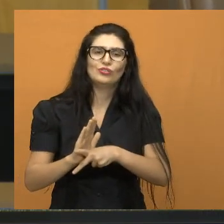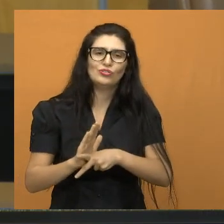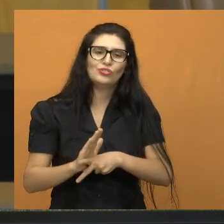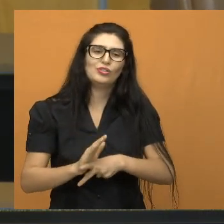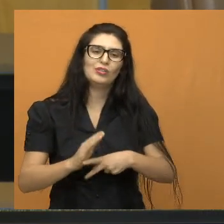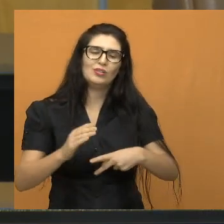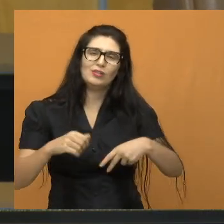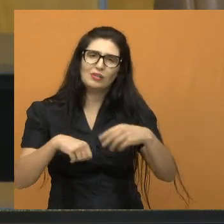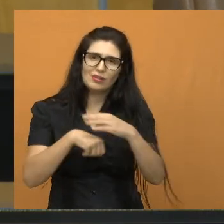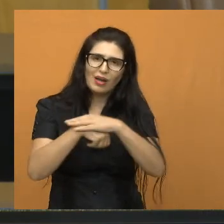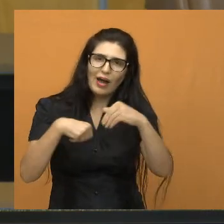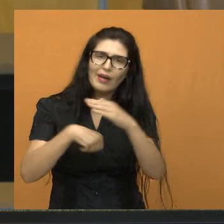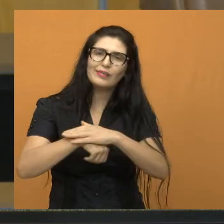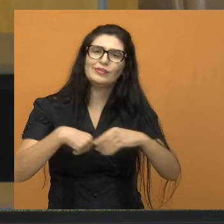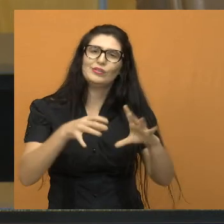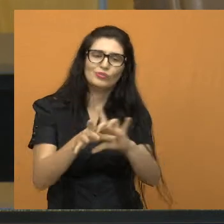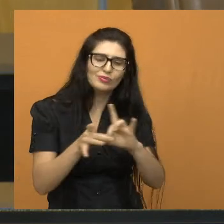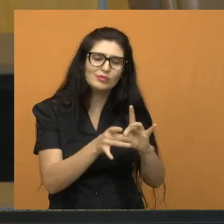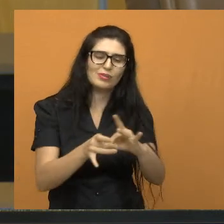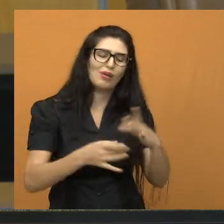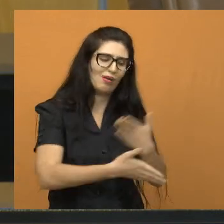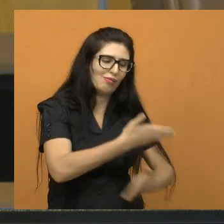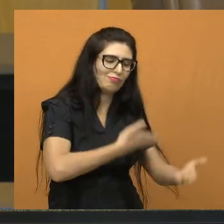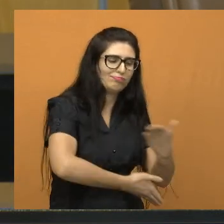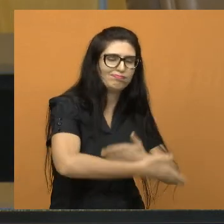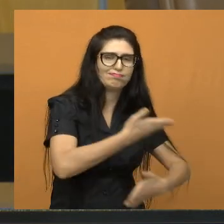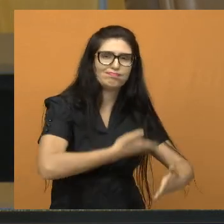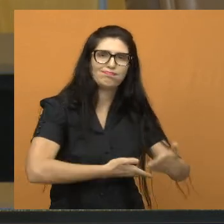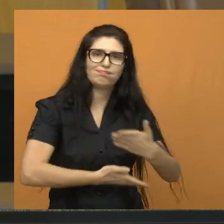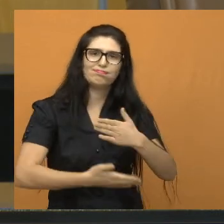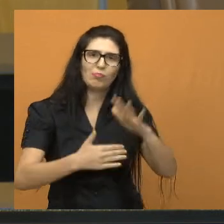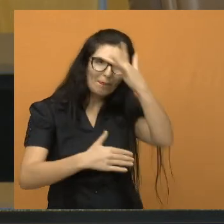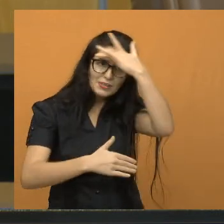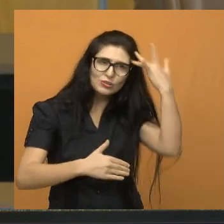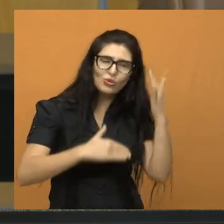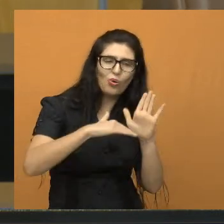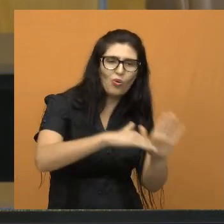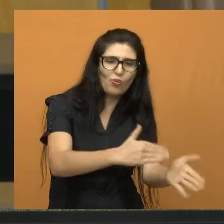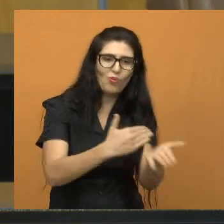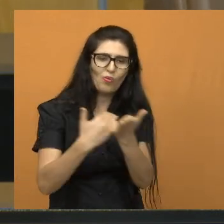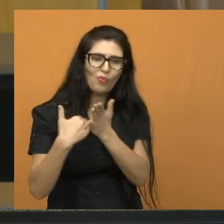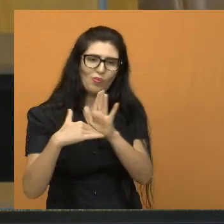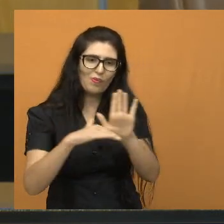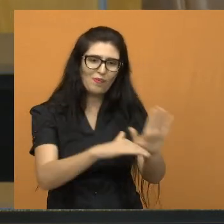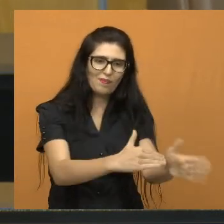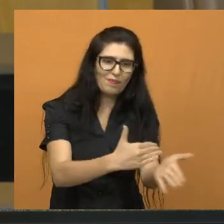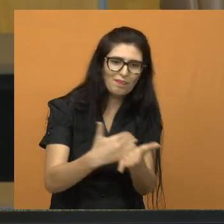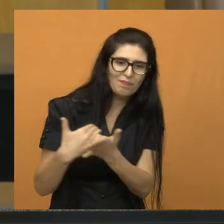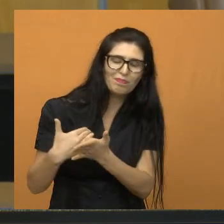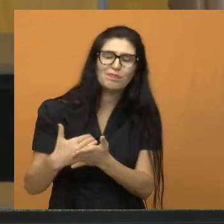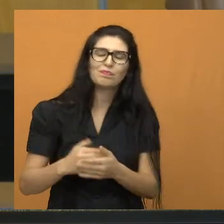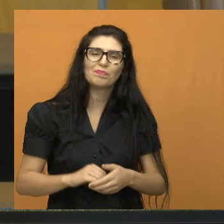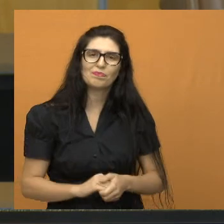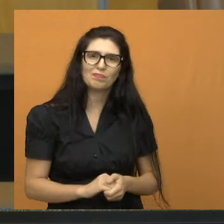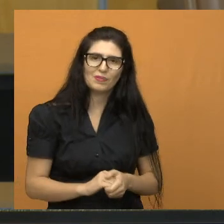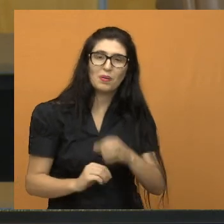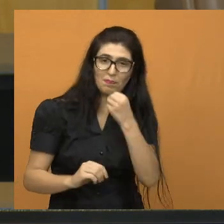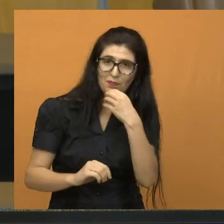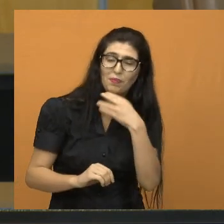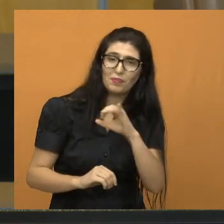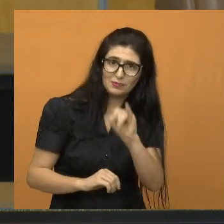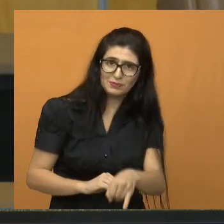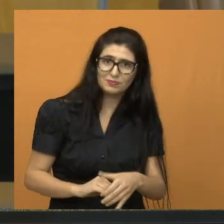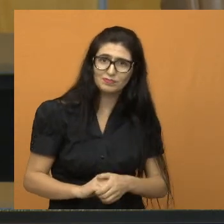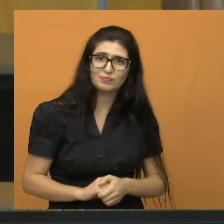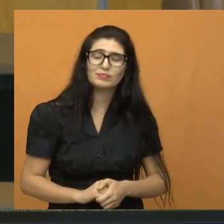aqui, a gente, na presença do Luíde, também esse compromisso para ele colocar mais um aí, uma proposta, de envolver